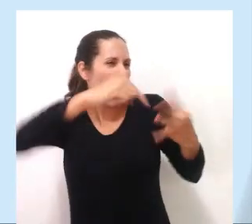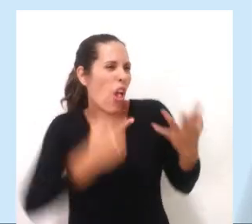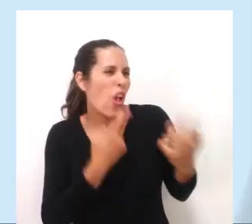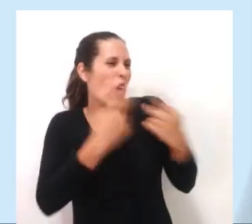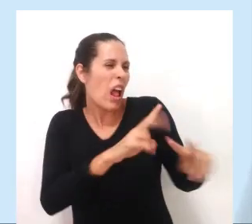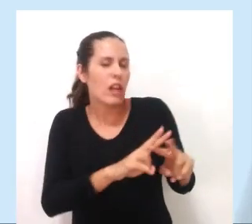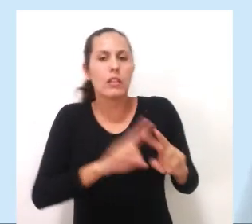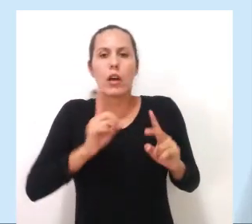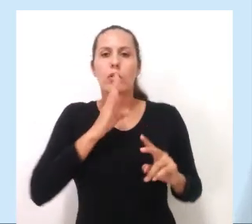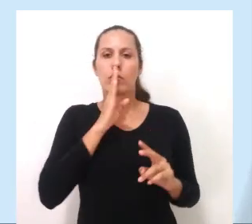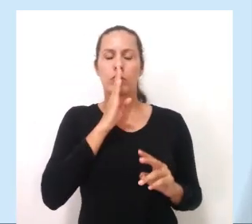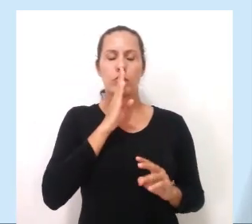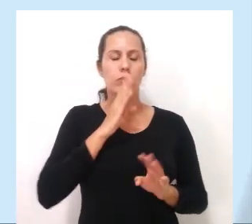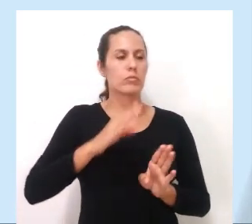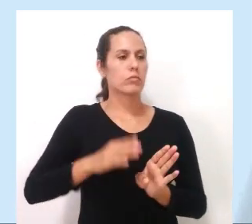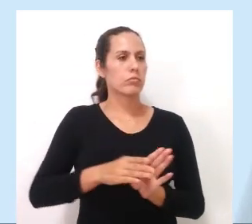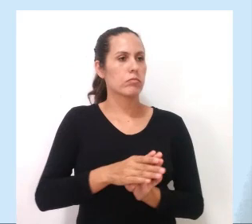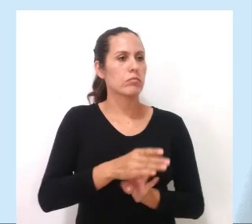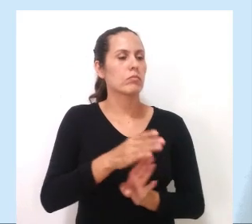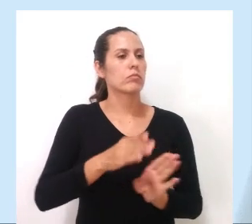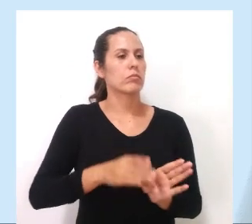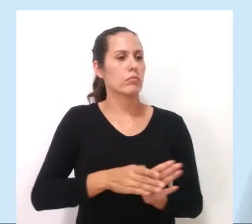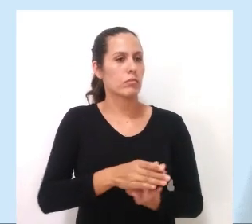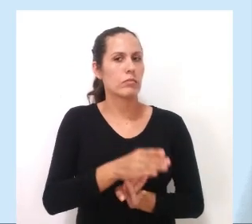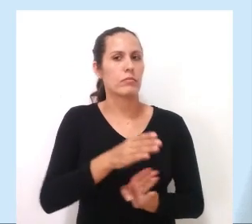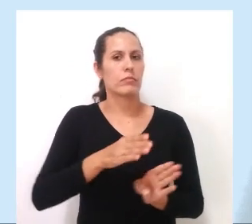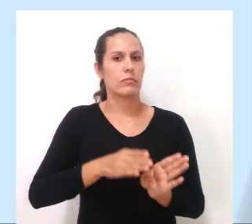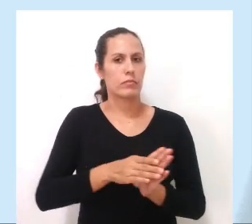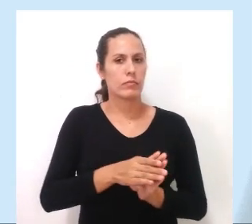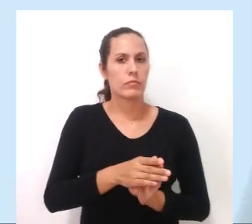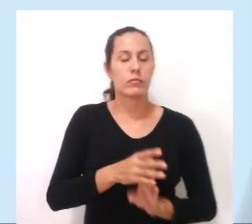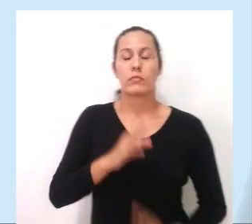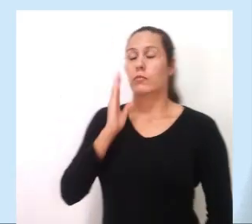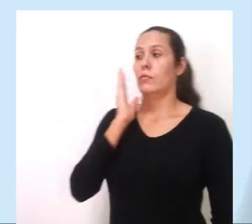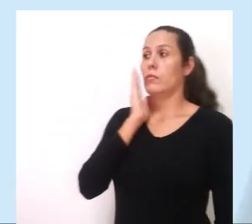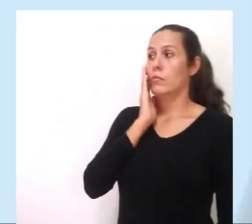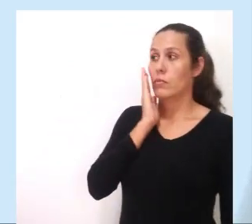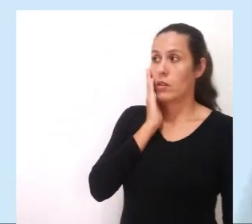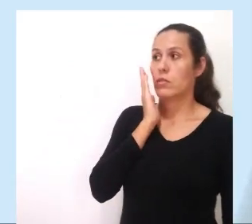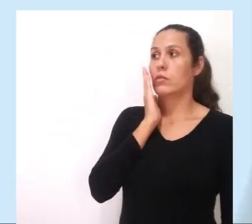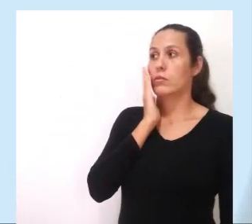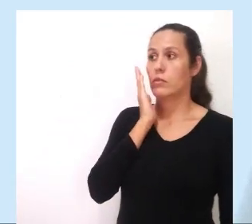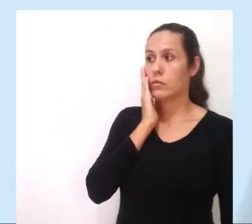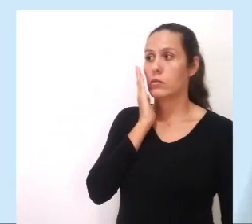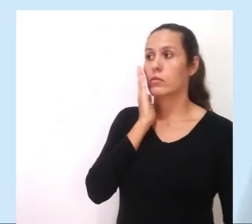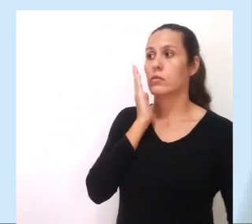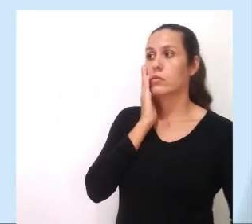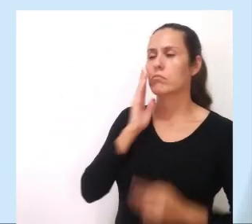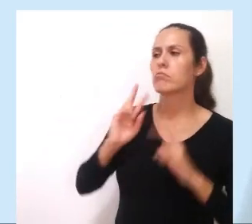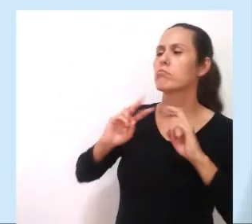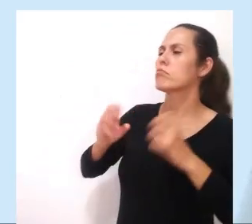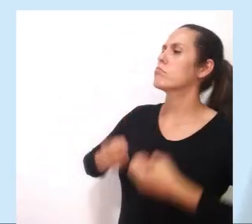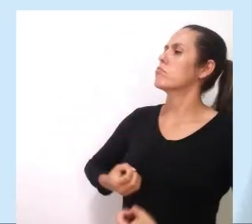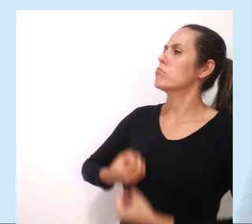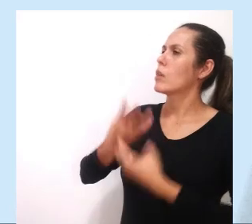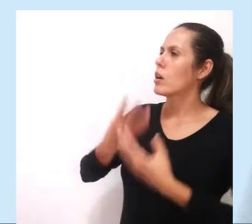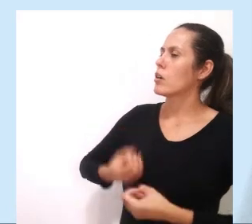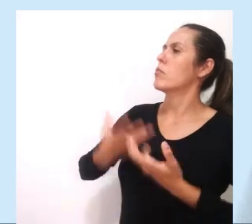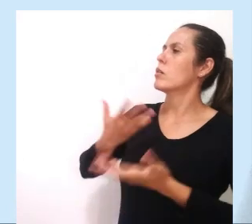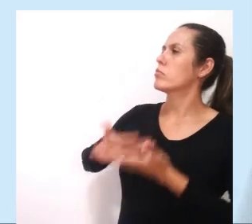querer criticar e nem acusar, simplesmente ouvir o adolescente